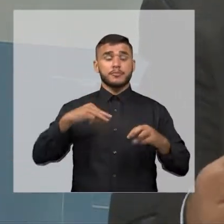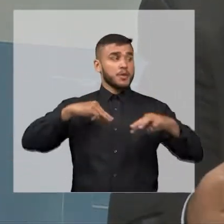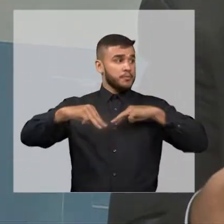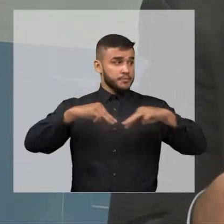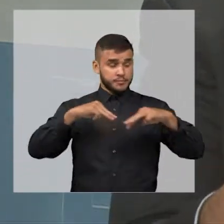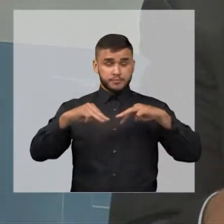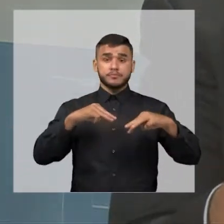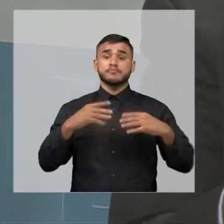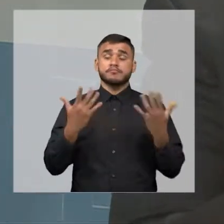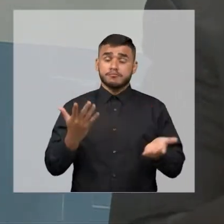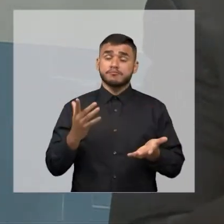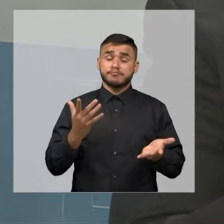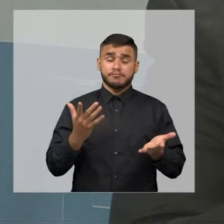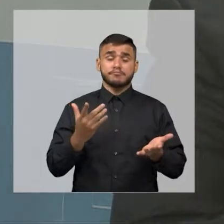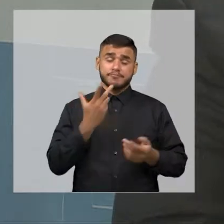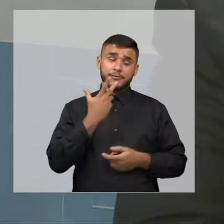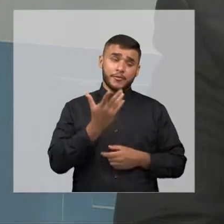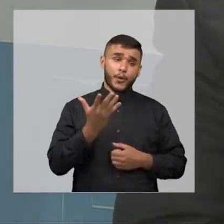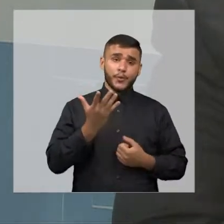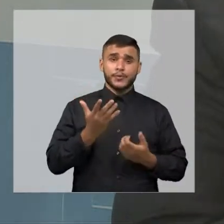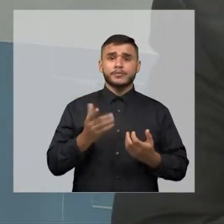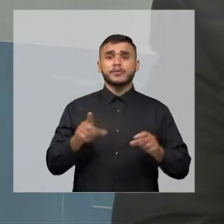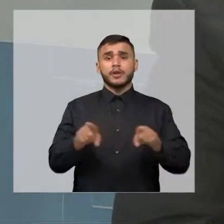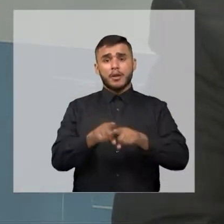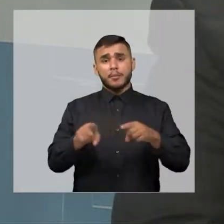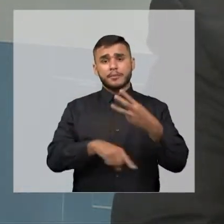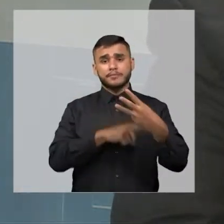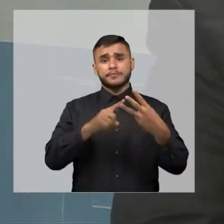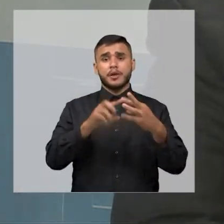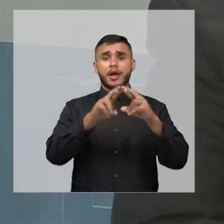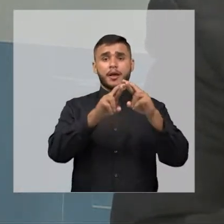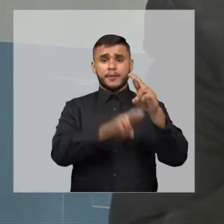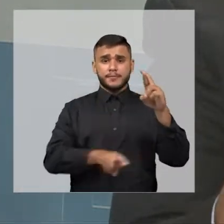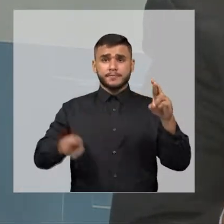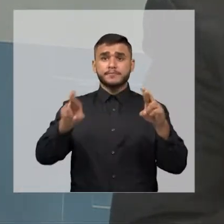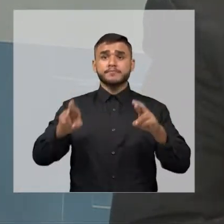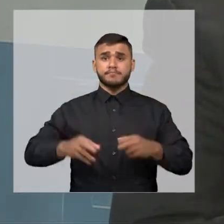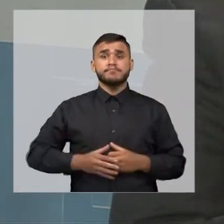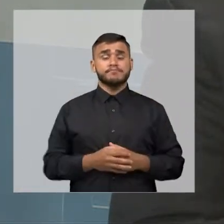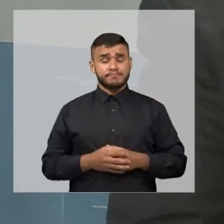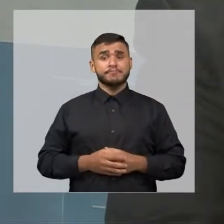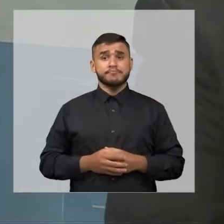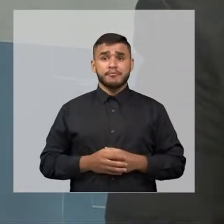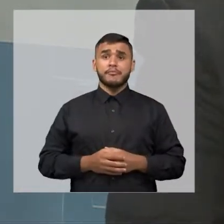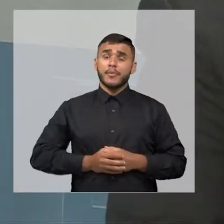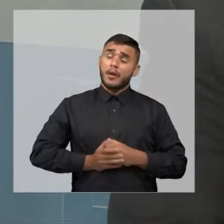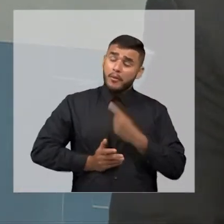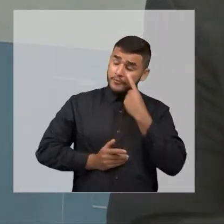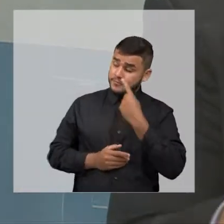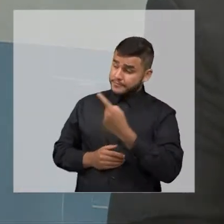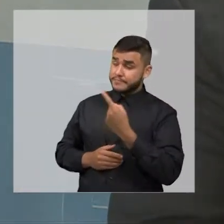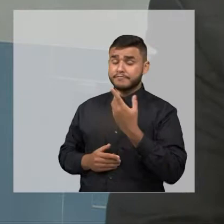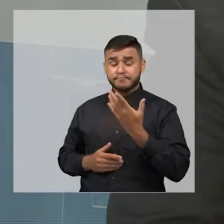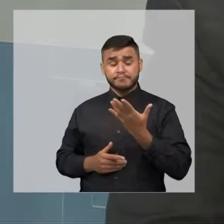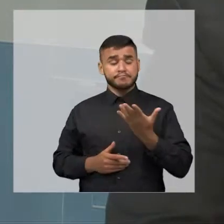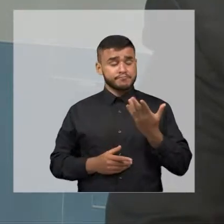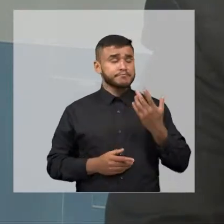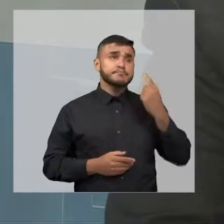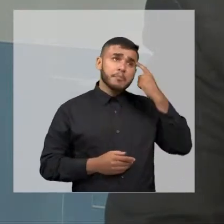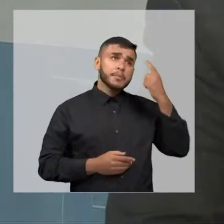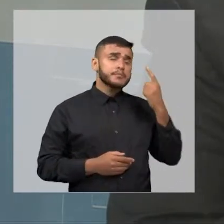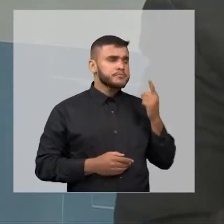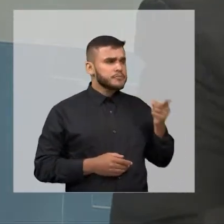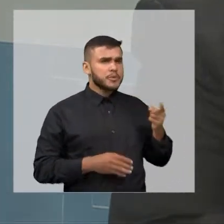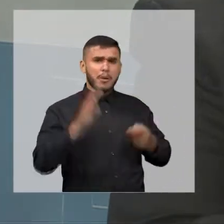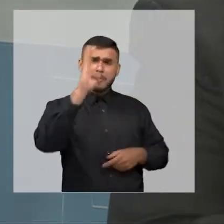família, e a questão também religiosa. São três coisas fundamentais. Só rapidamente fazendo um preâmbulo aqui.